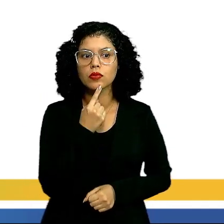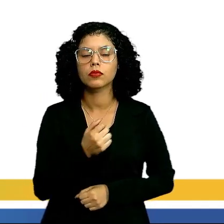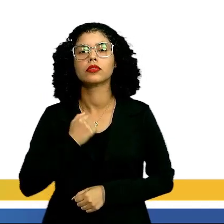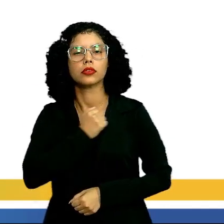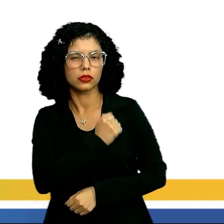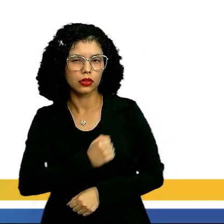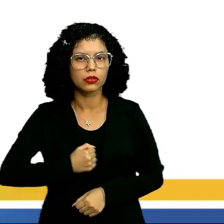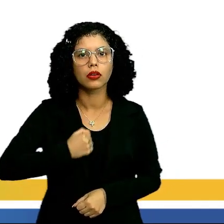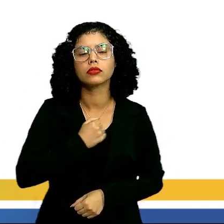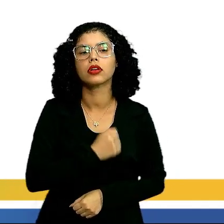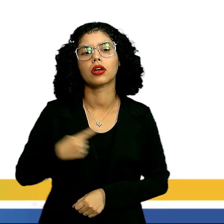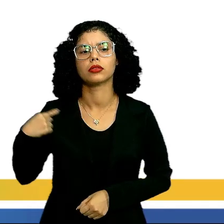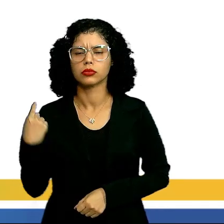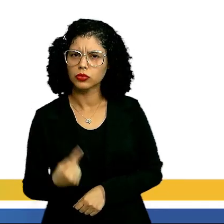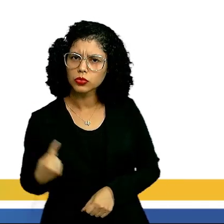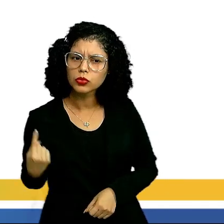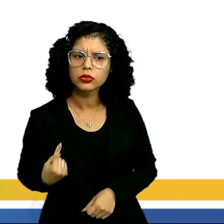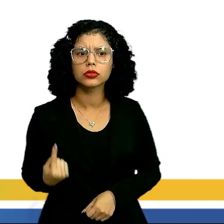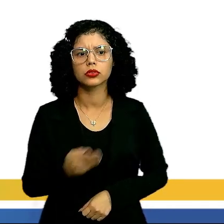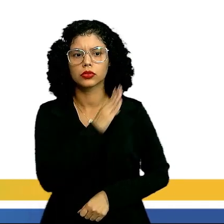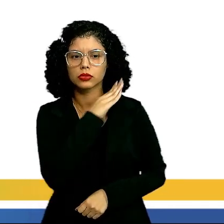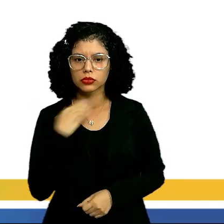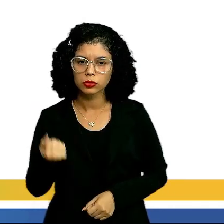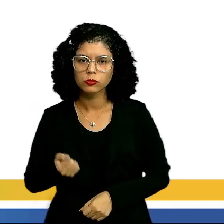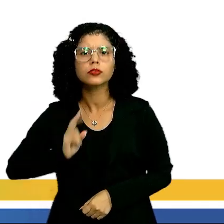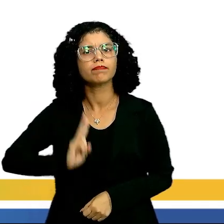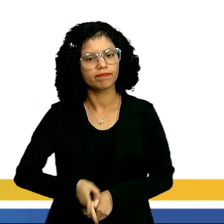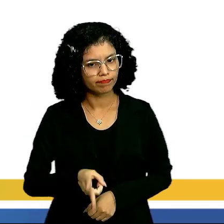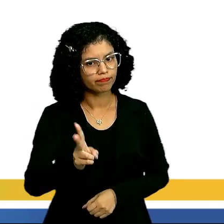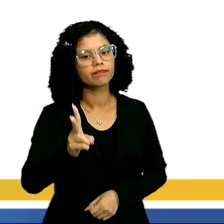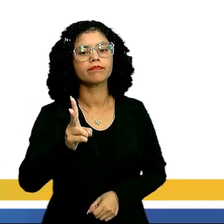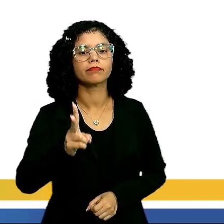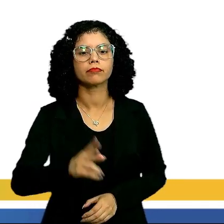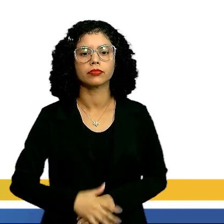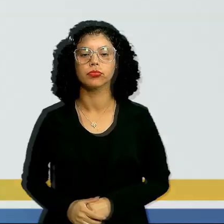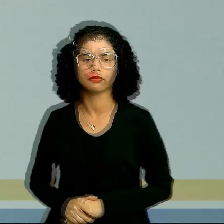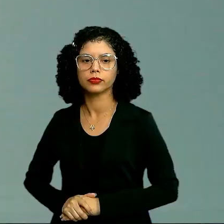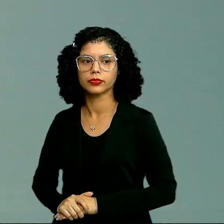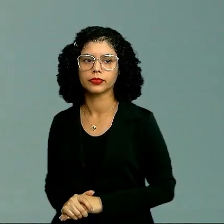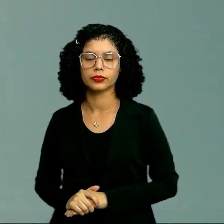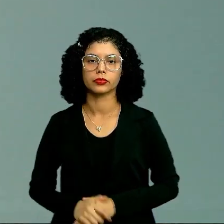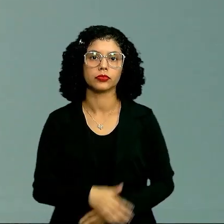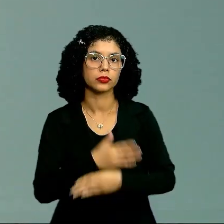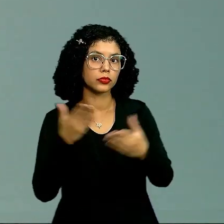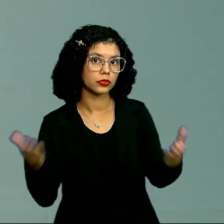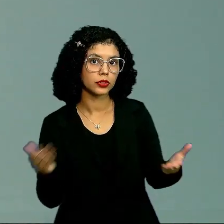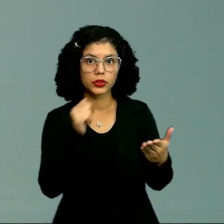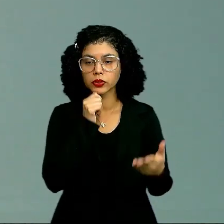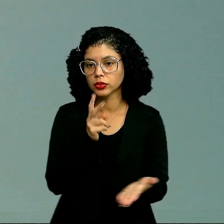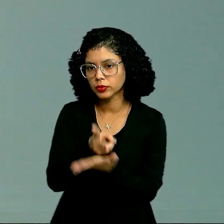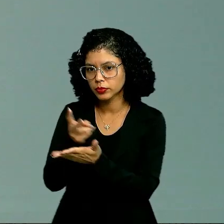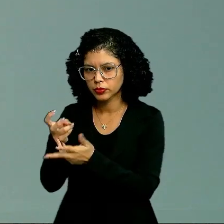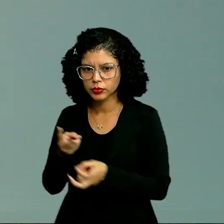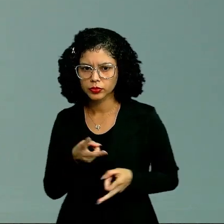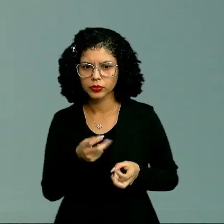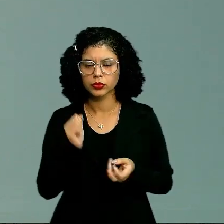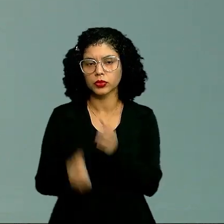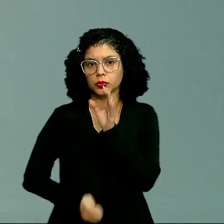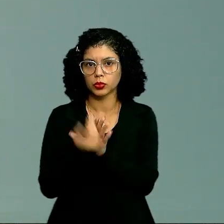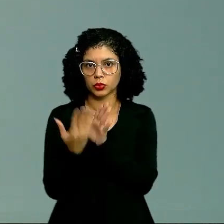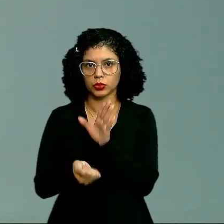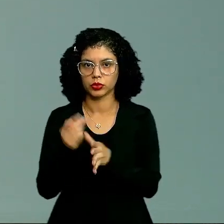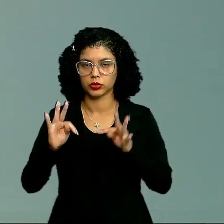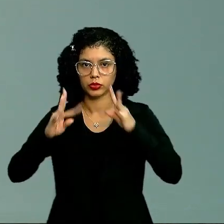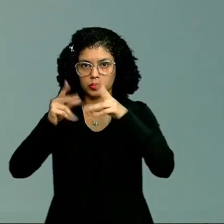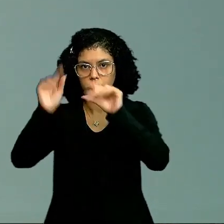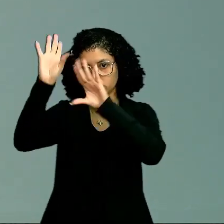construir as imagens de saudade, solidão, morte e pessimismo. Então, observa que toda essa produção,